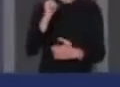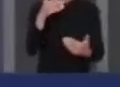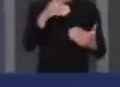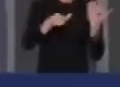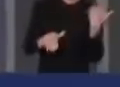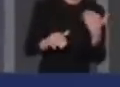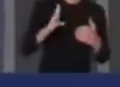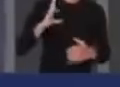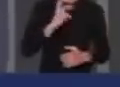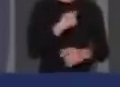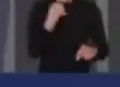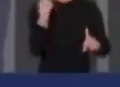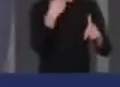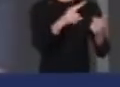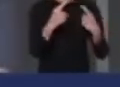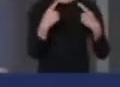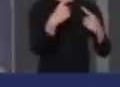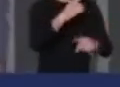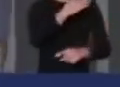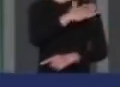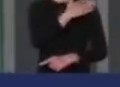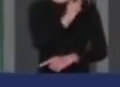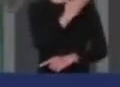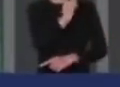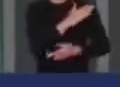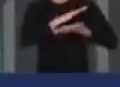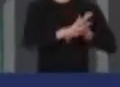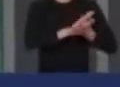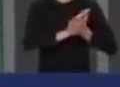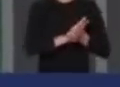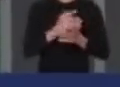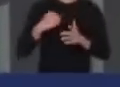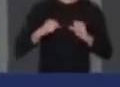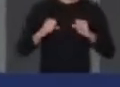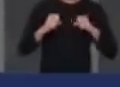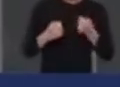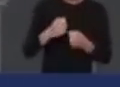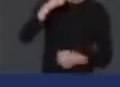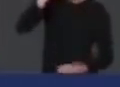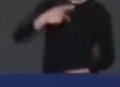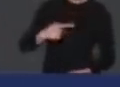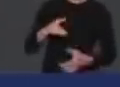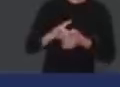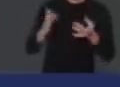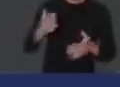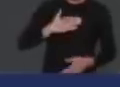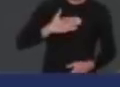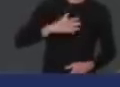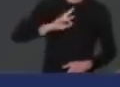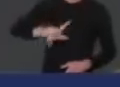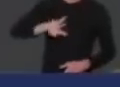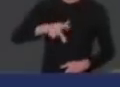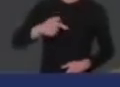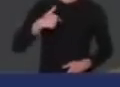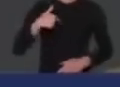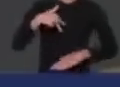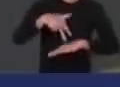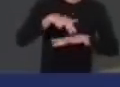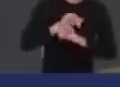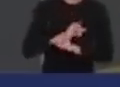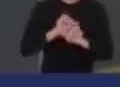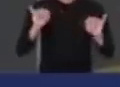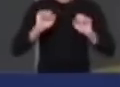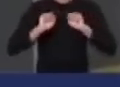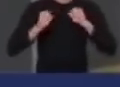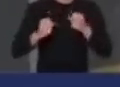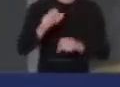esse contraponto e até para reafirmar o que o Ricardo disse, né? Muitas pessoas mesmo concordam e acham que